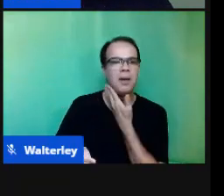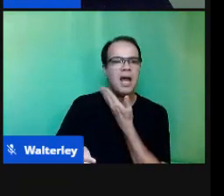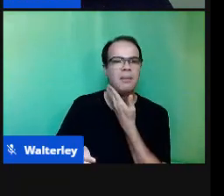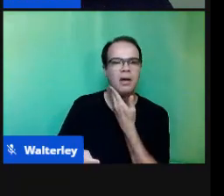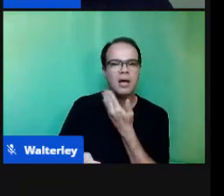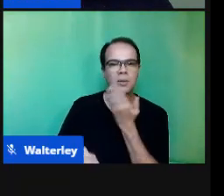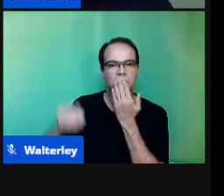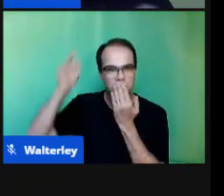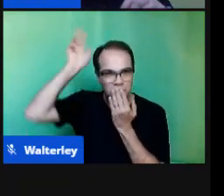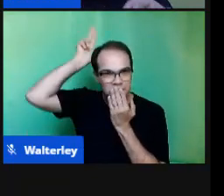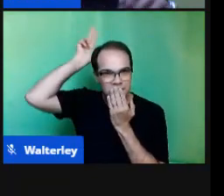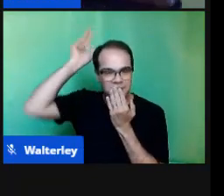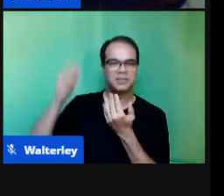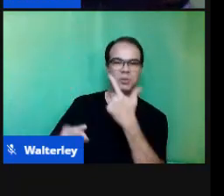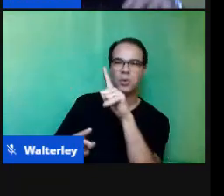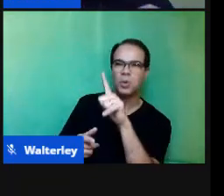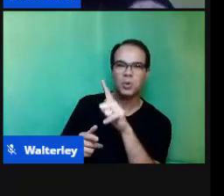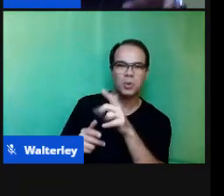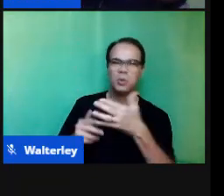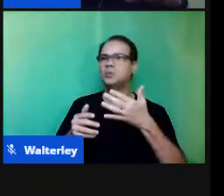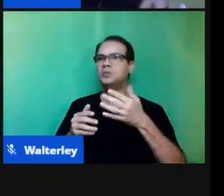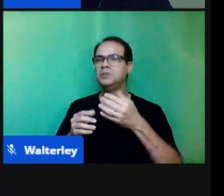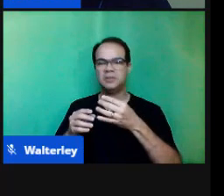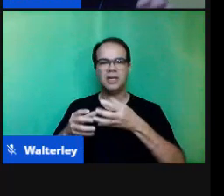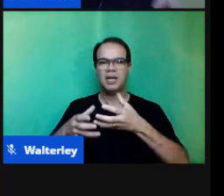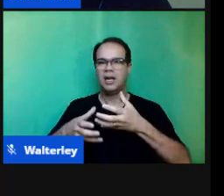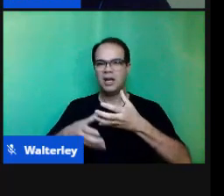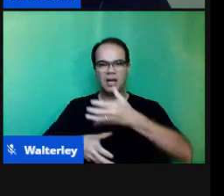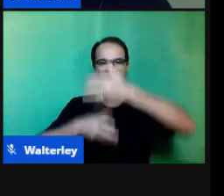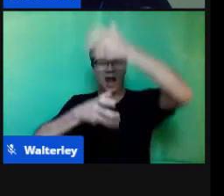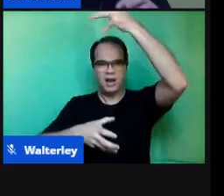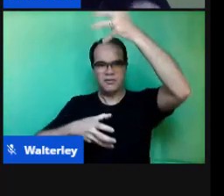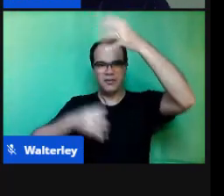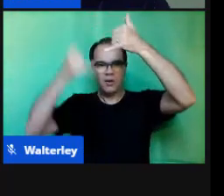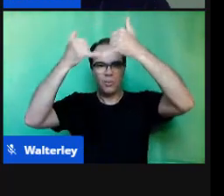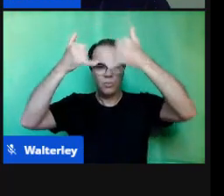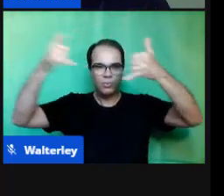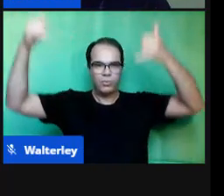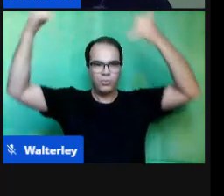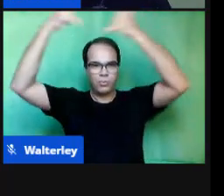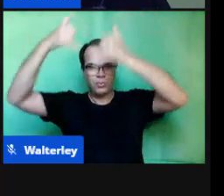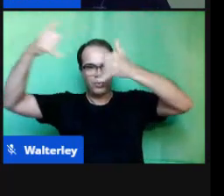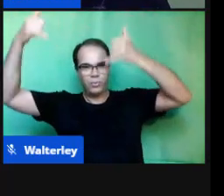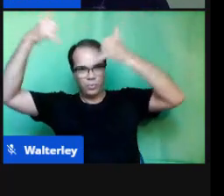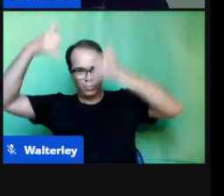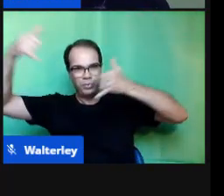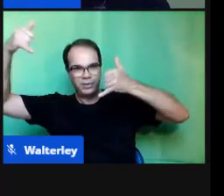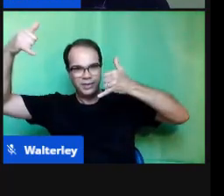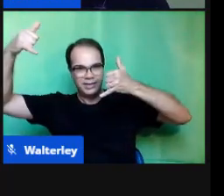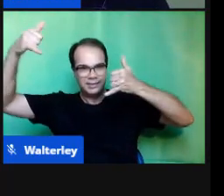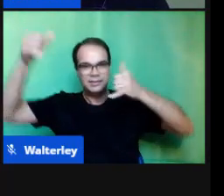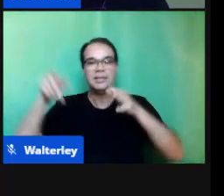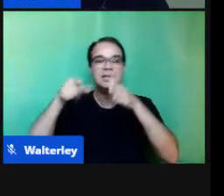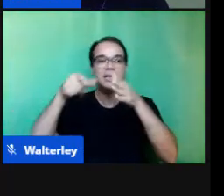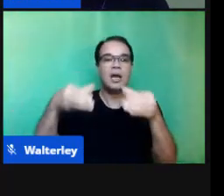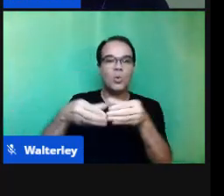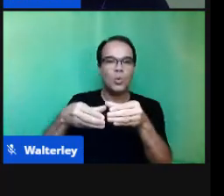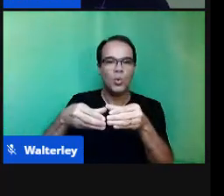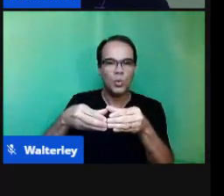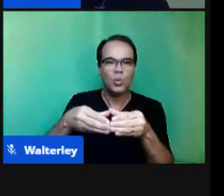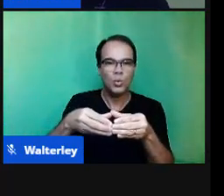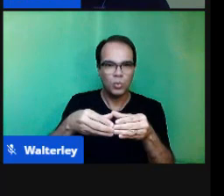implantação quer dizer, não é implantação, contato com as aldeias indígenas. Ele acompanhou e registrou